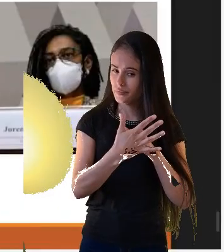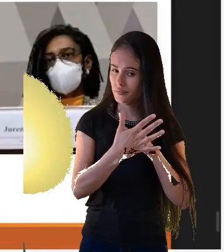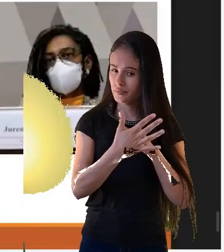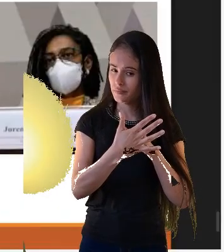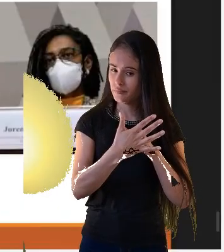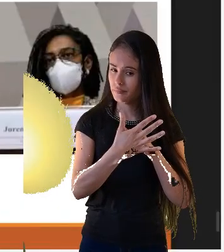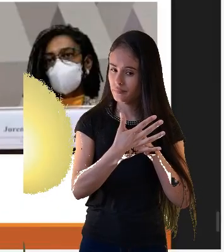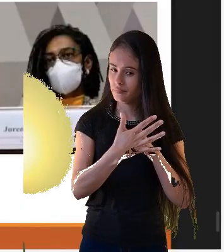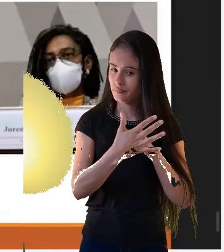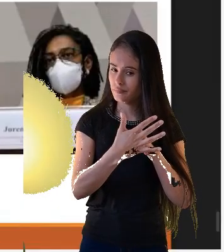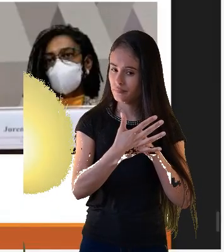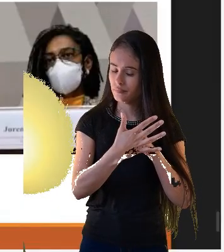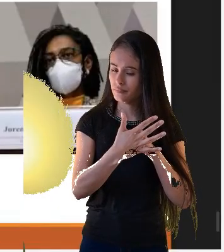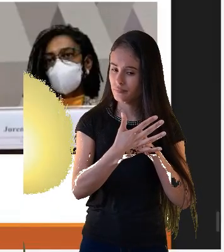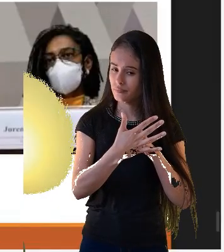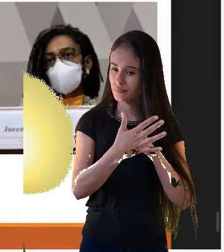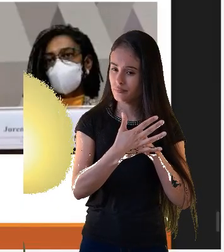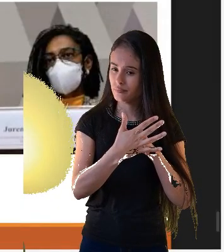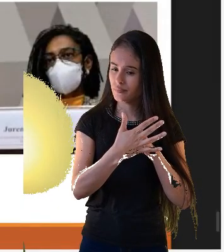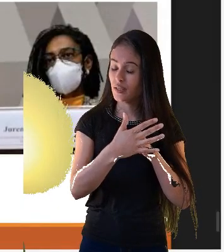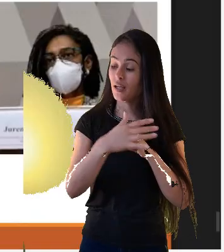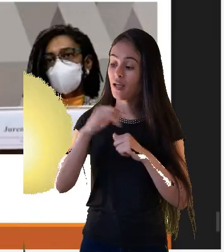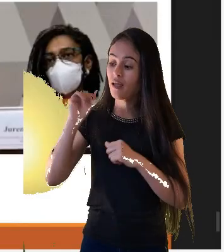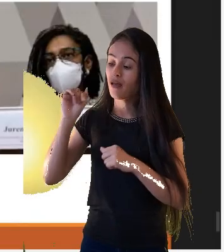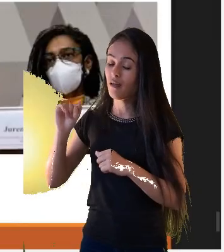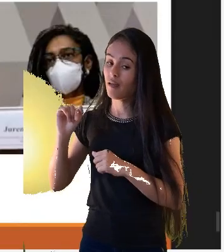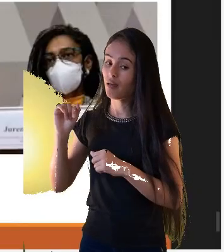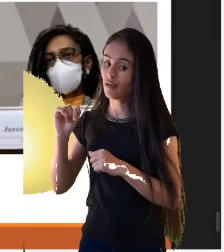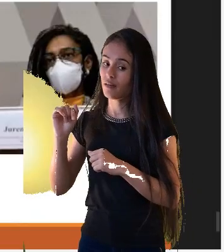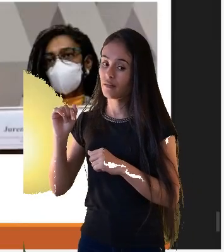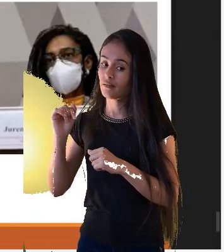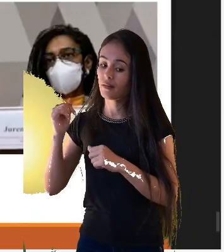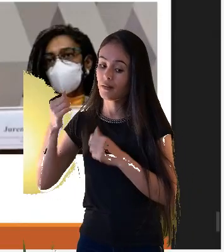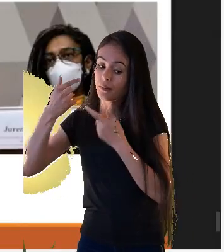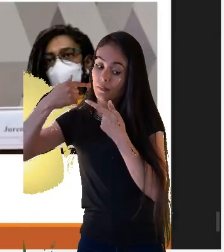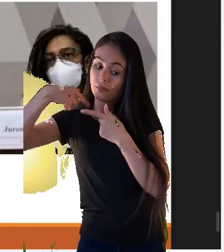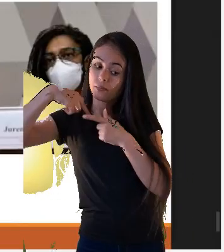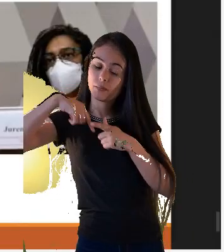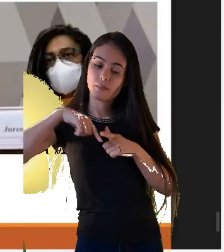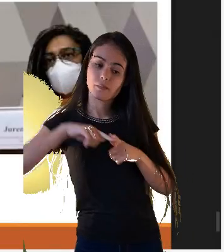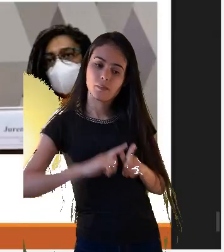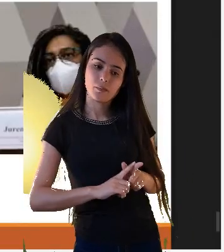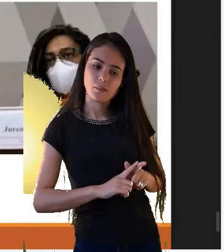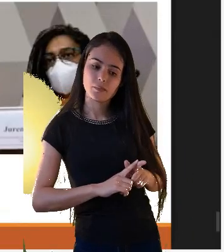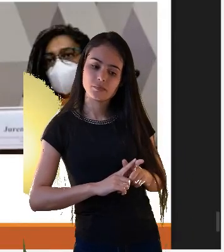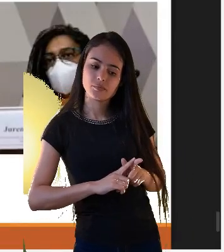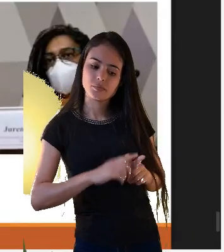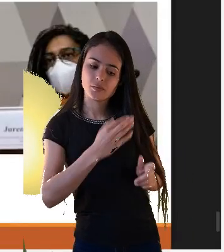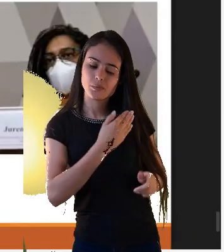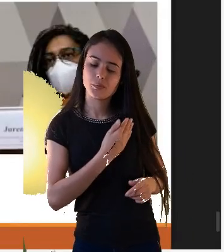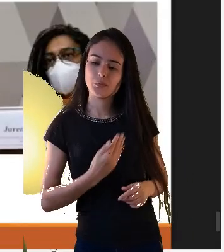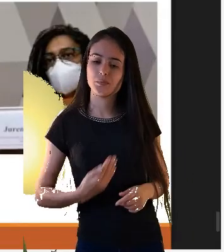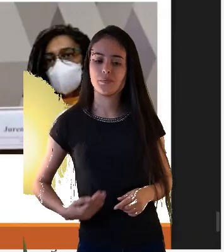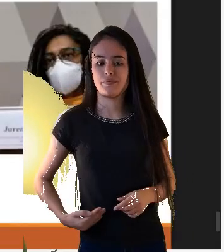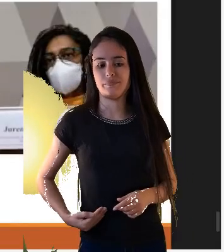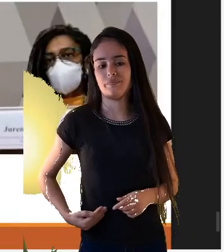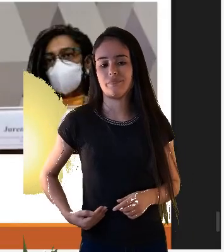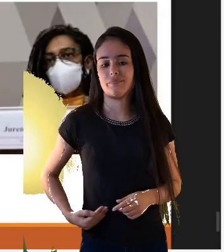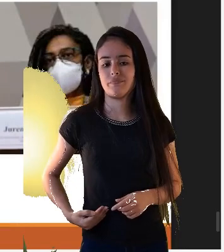nesse país seriam pessoas negras, o governo ele simplesmente